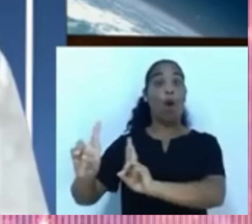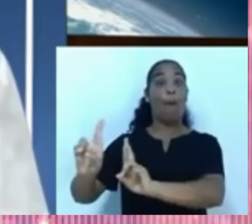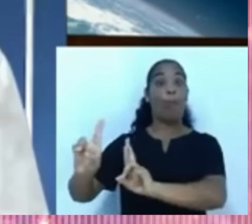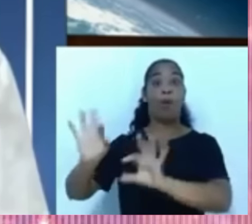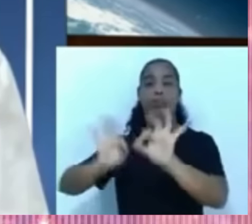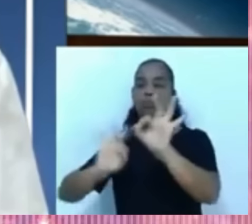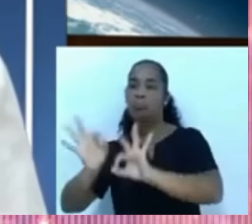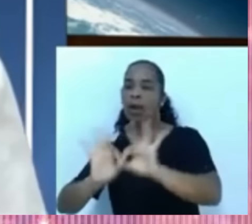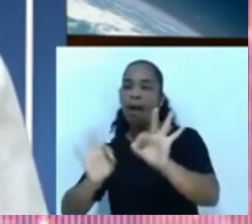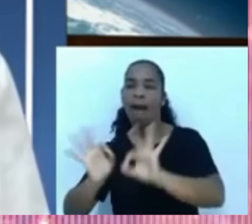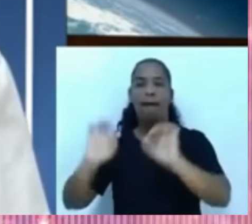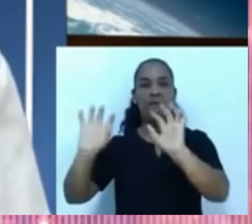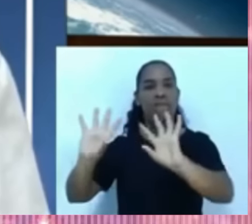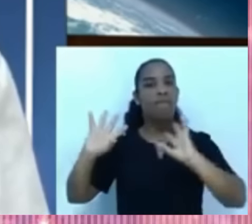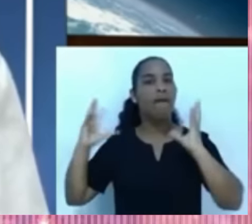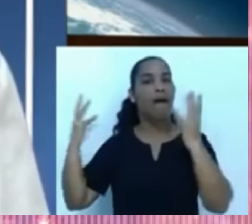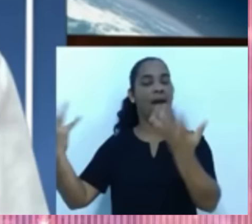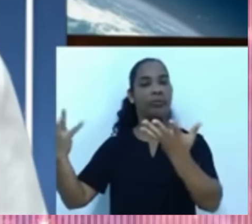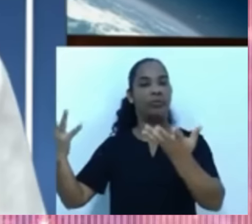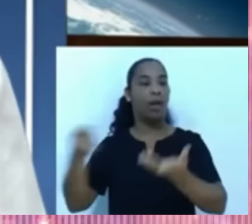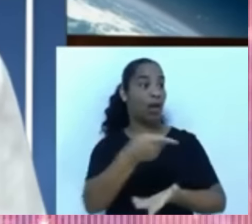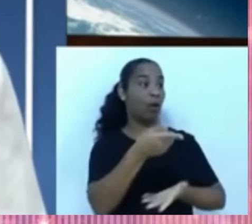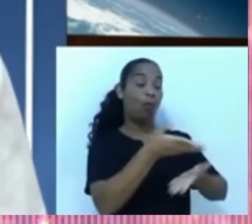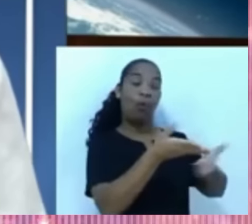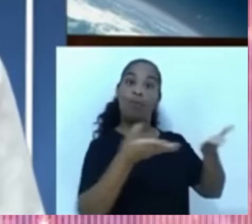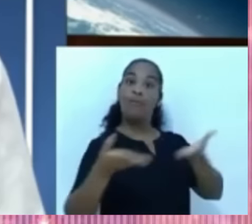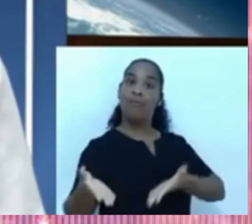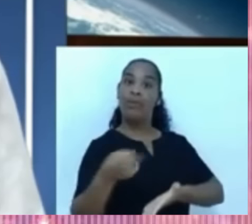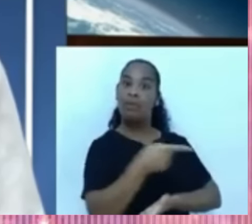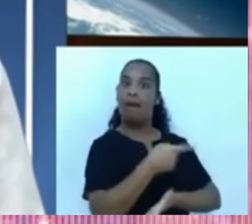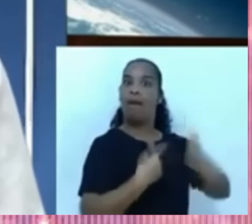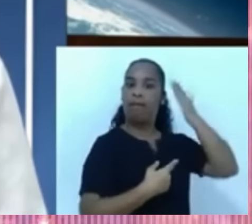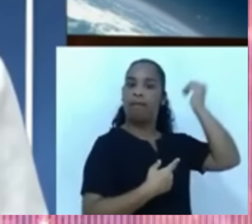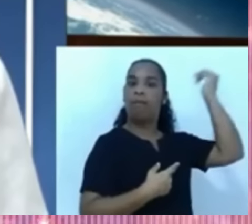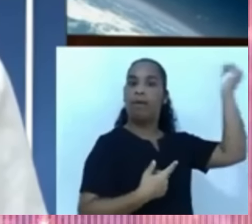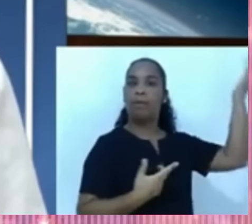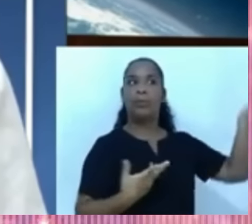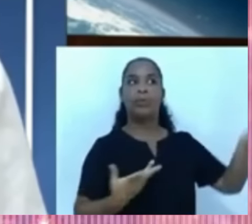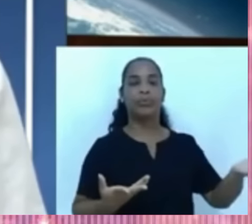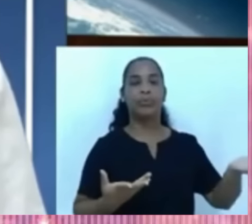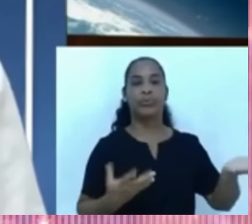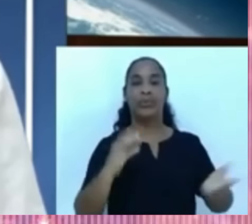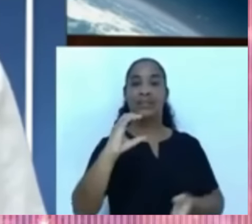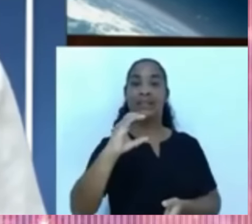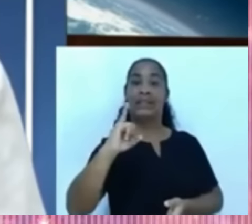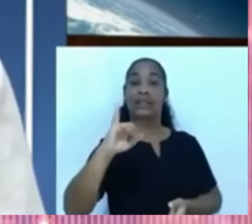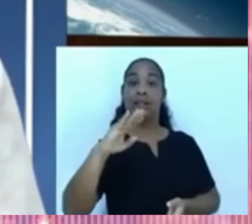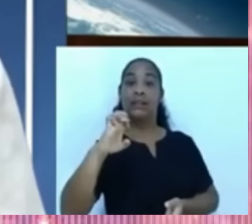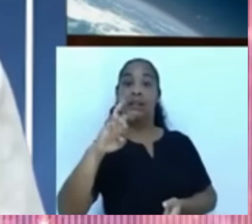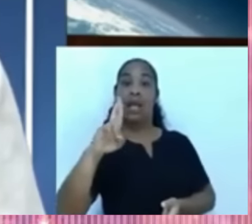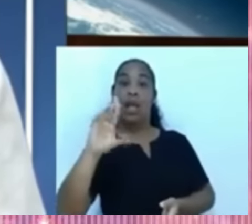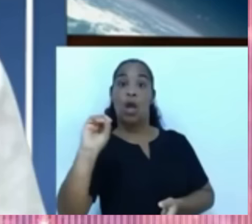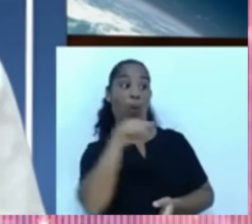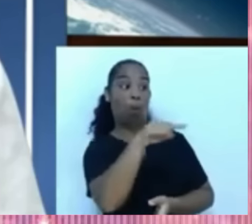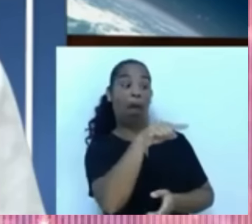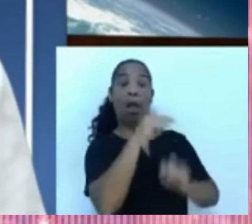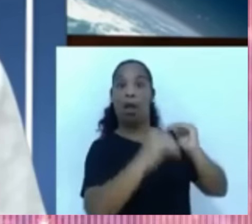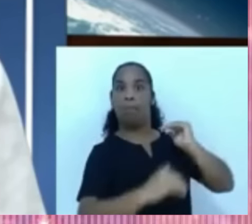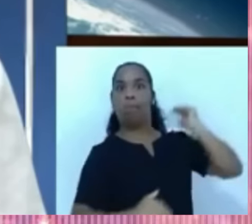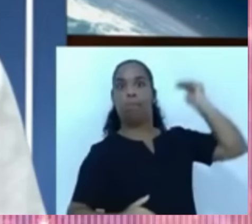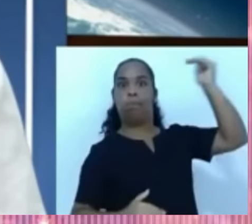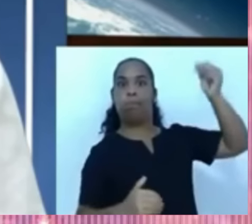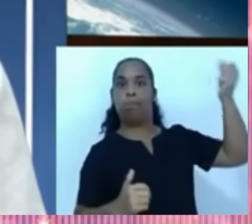haverem conseguido o maior orador da época mais do que Cícero e outros resolveram